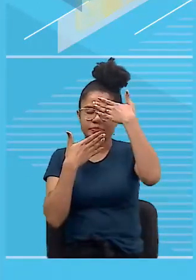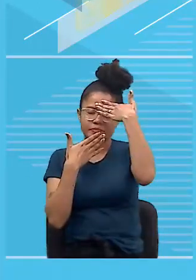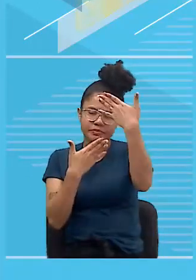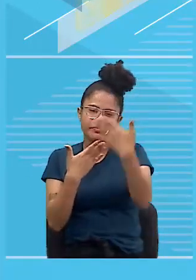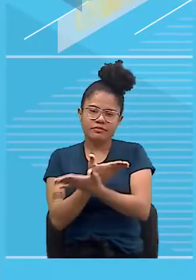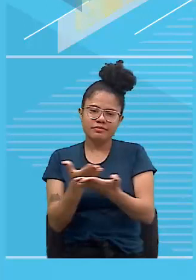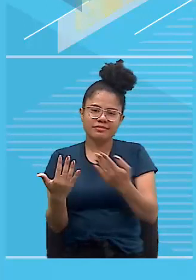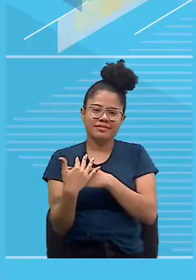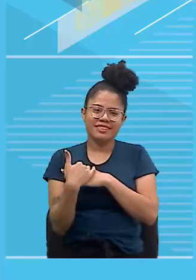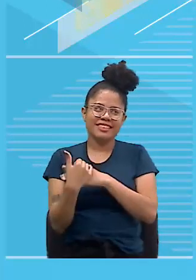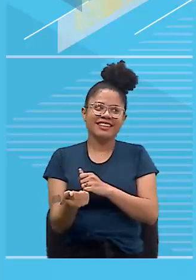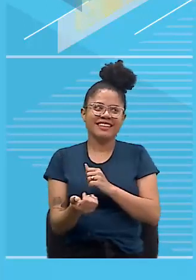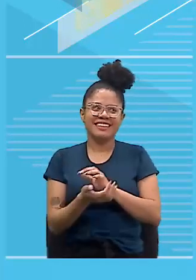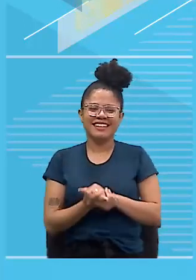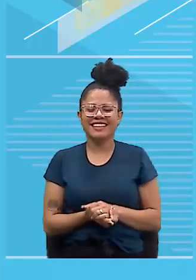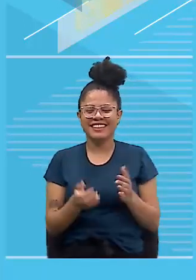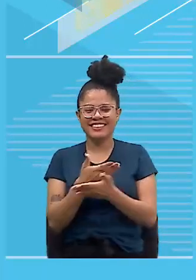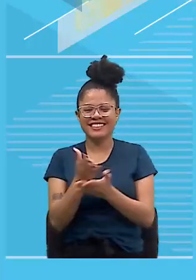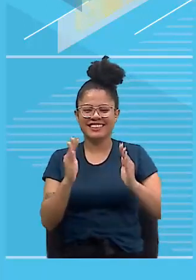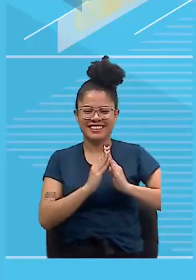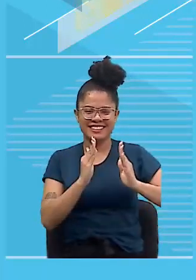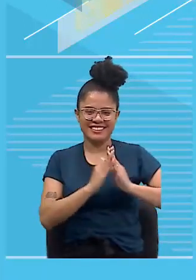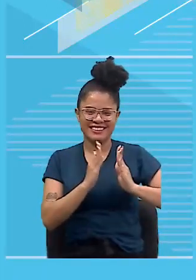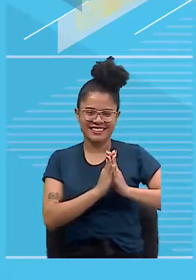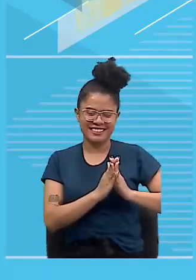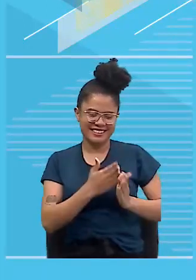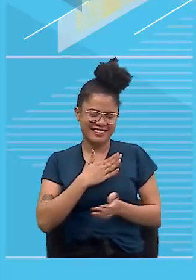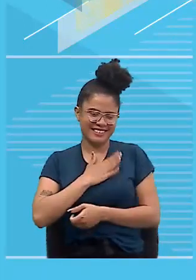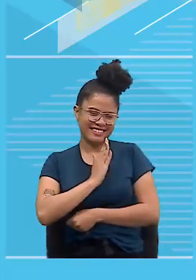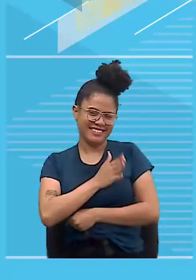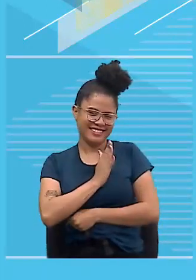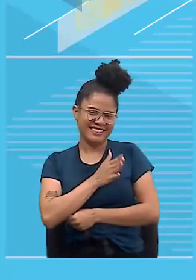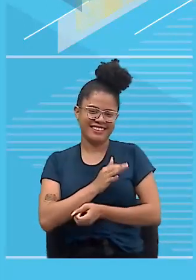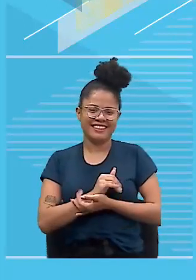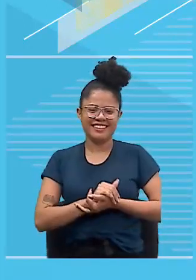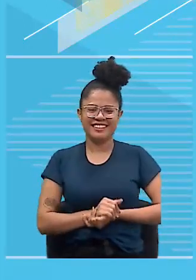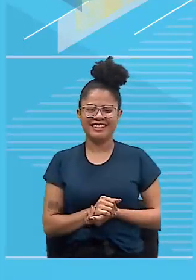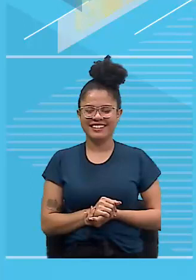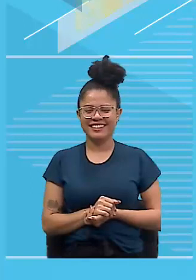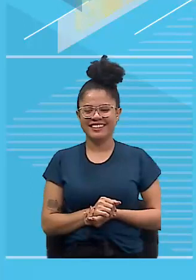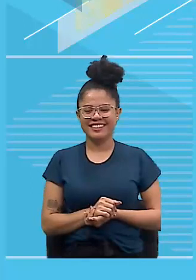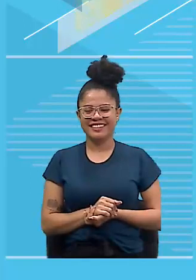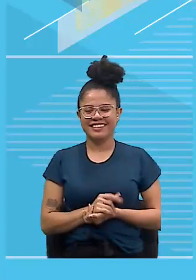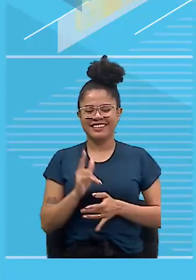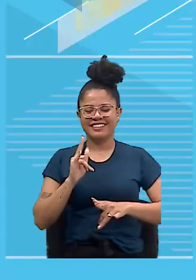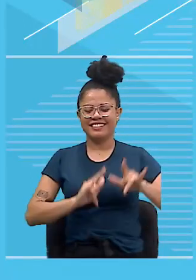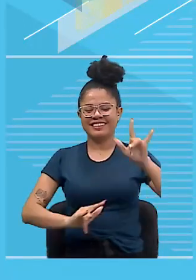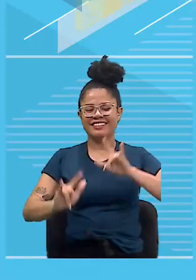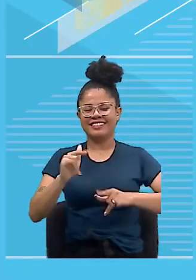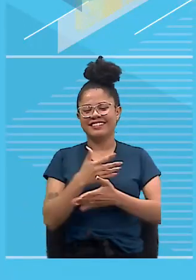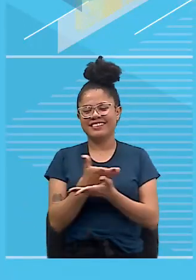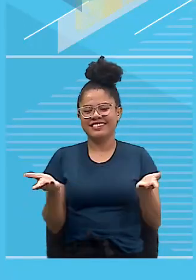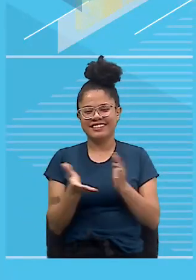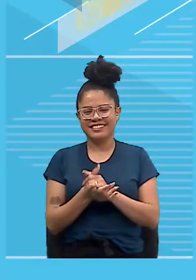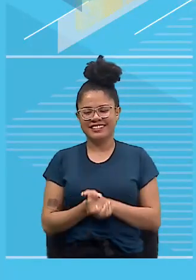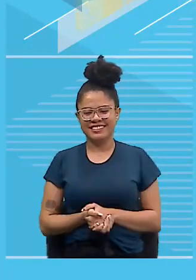Vocês moram aqui mas meu coração amo vocês obrigado Danielzinho bota